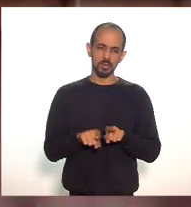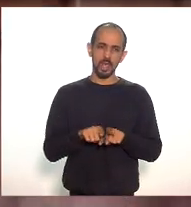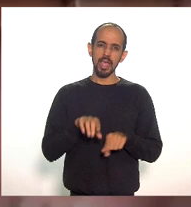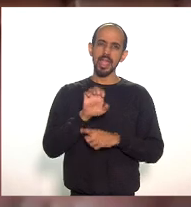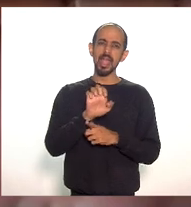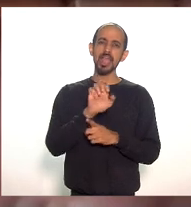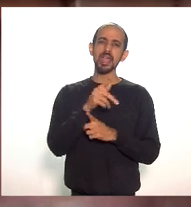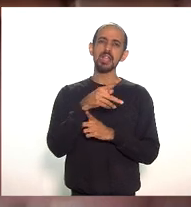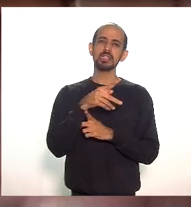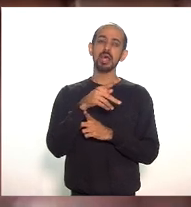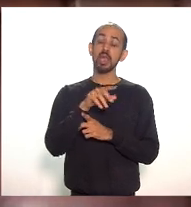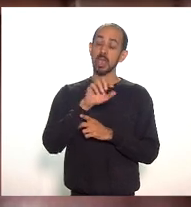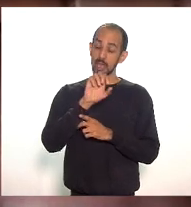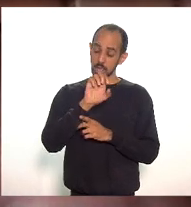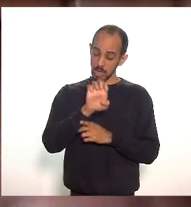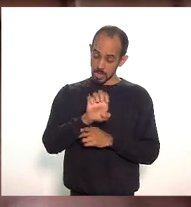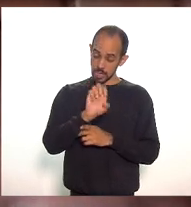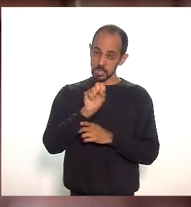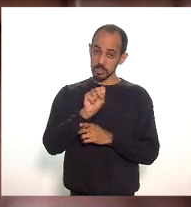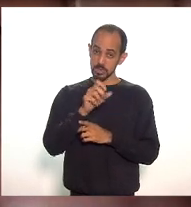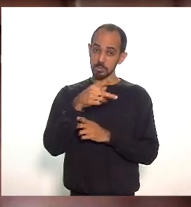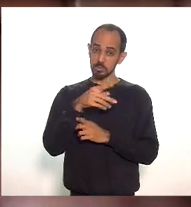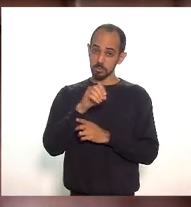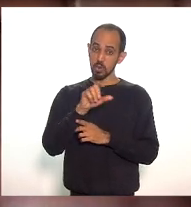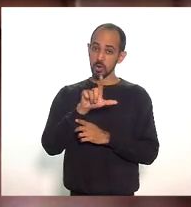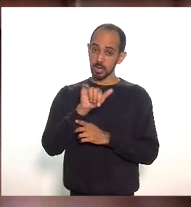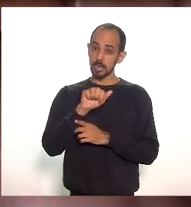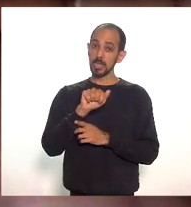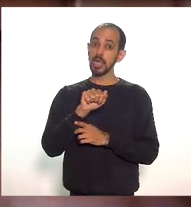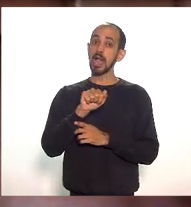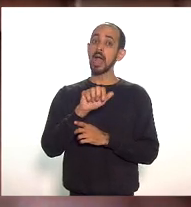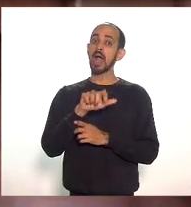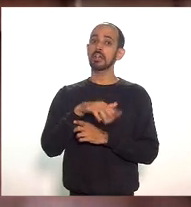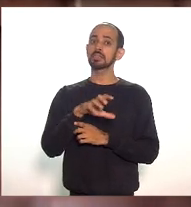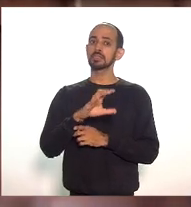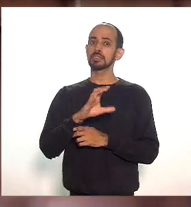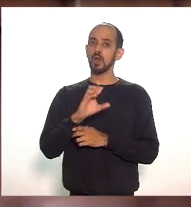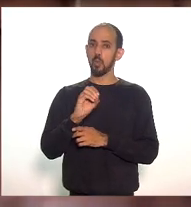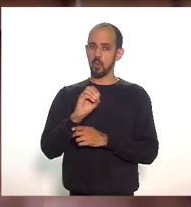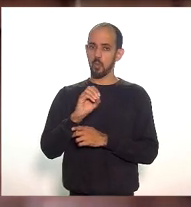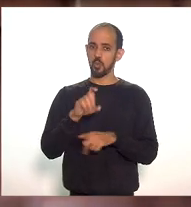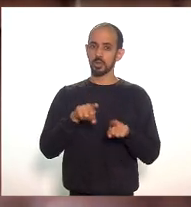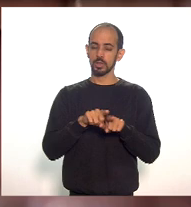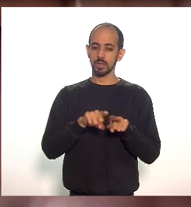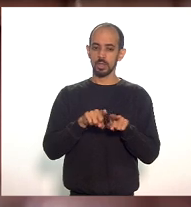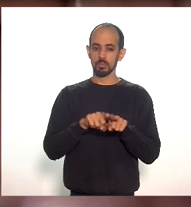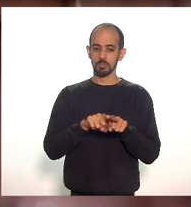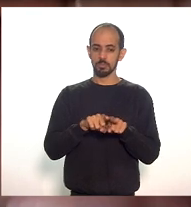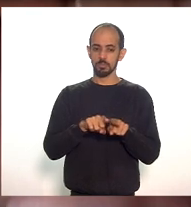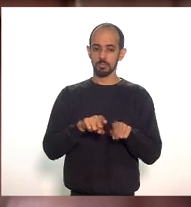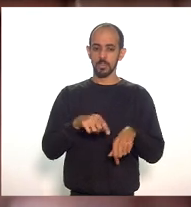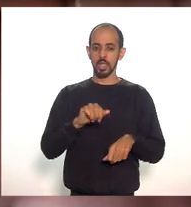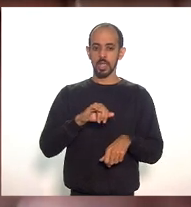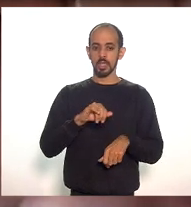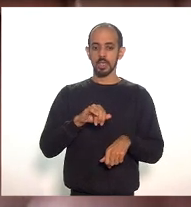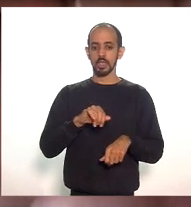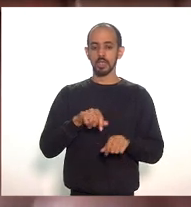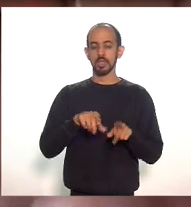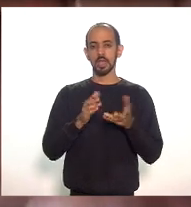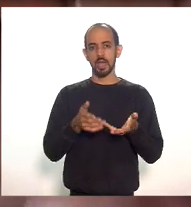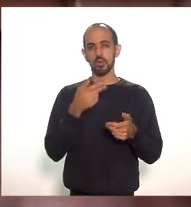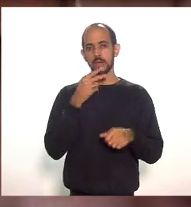referência à ao termo utilizado pelo Padre João Ferreira de Almeida tá